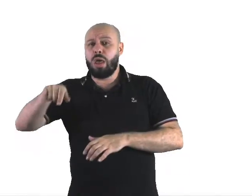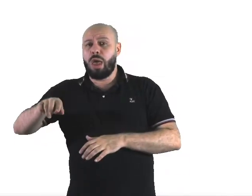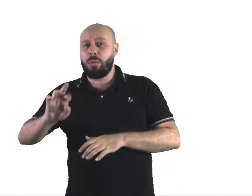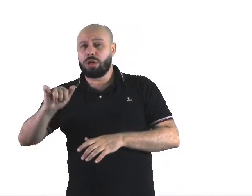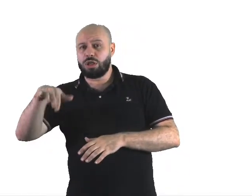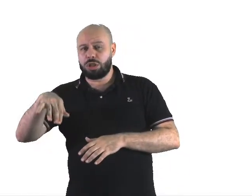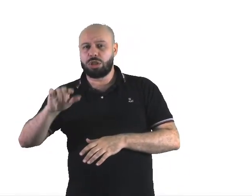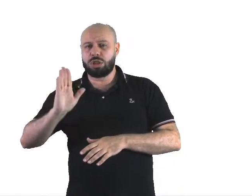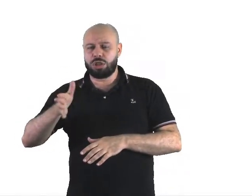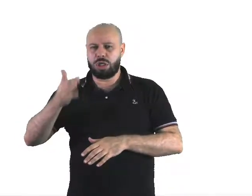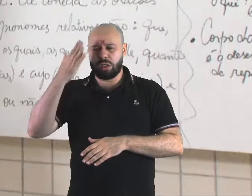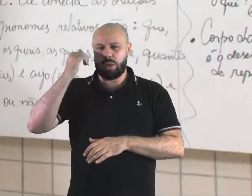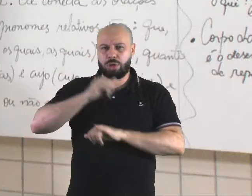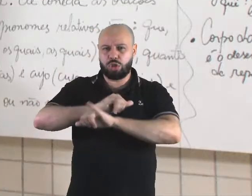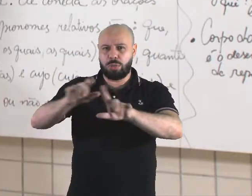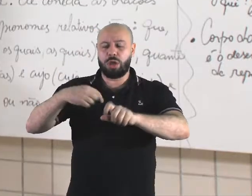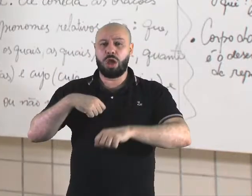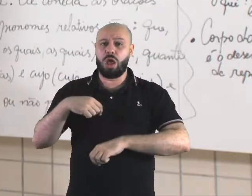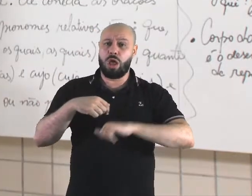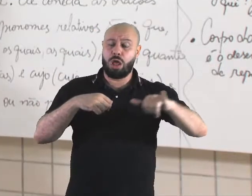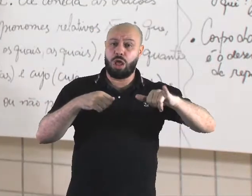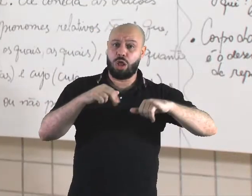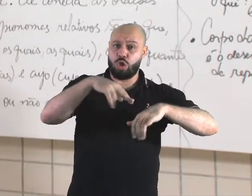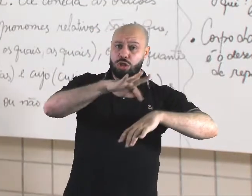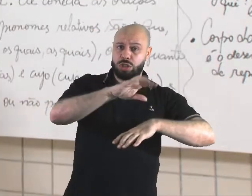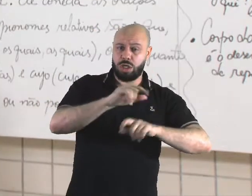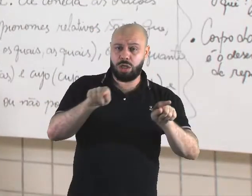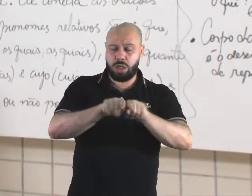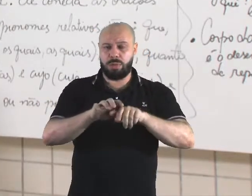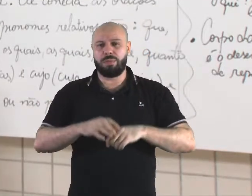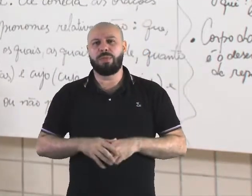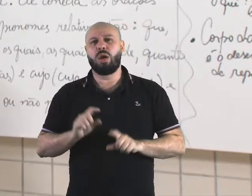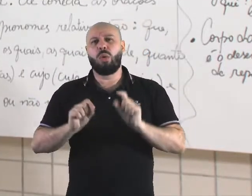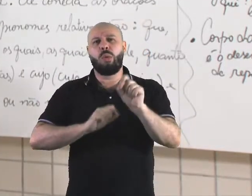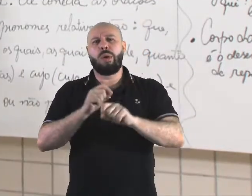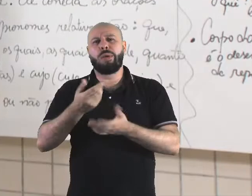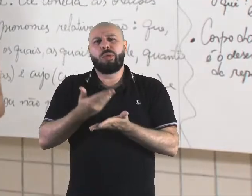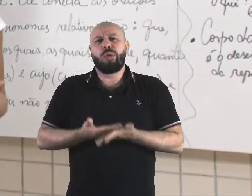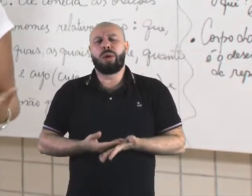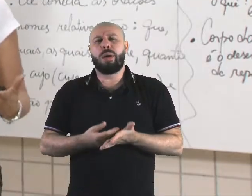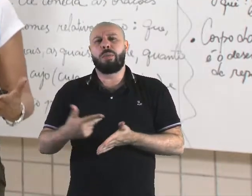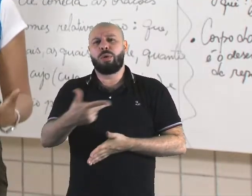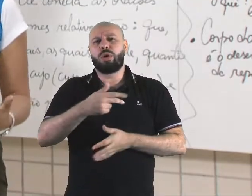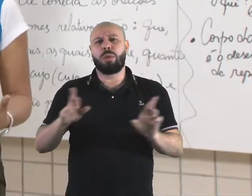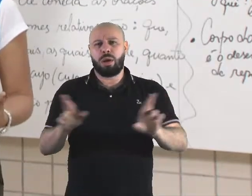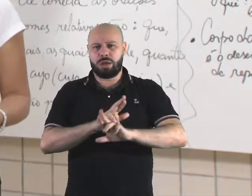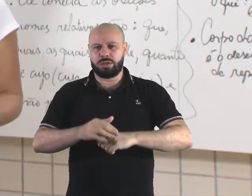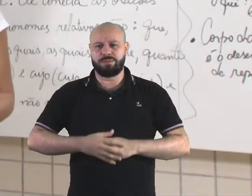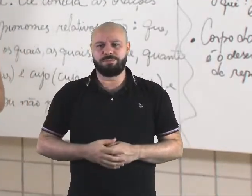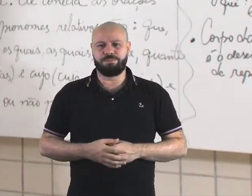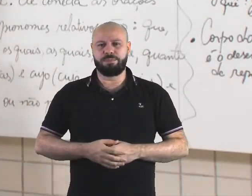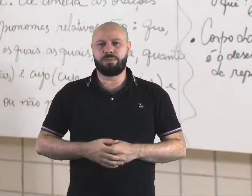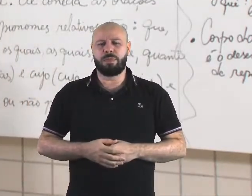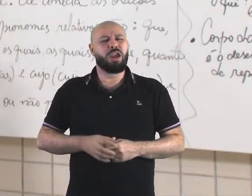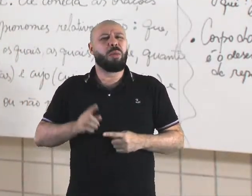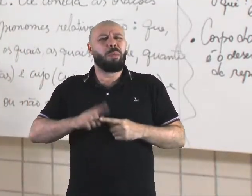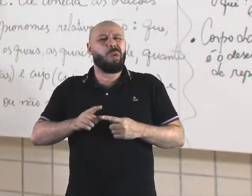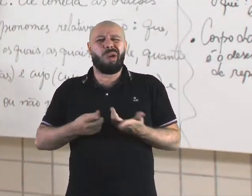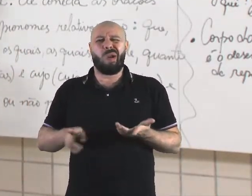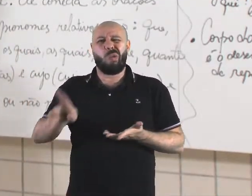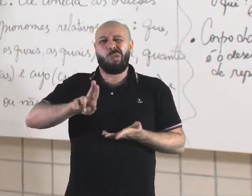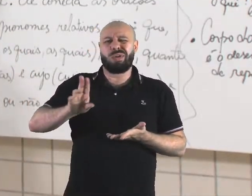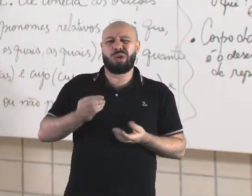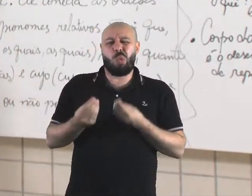gênero reportagem e notícia também. Agora nós vamos estudar os pronomes relativos. Para que eles servem?